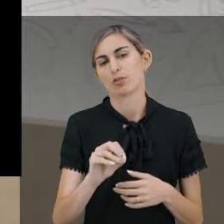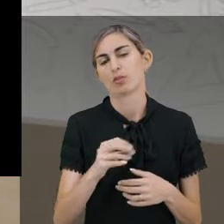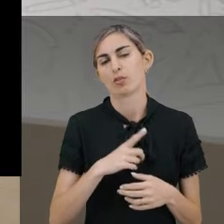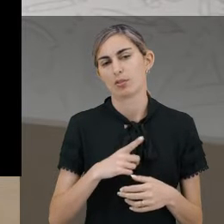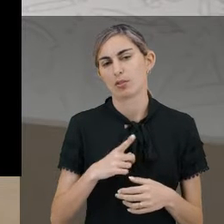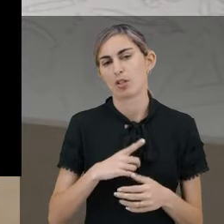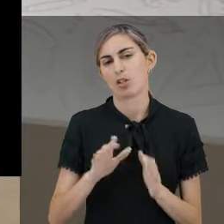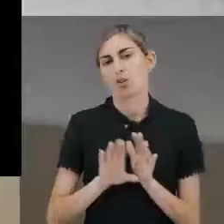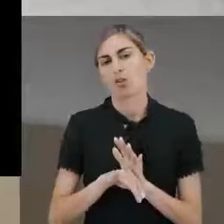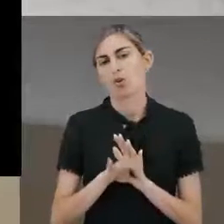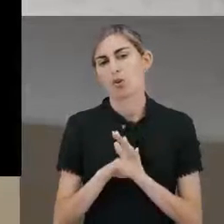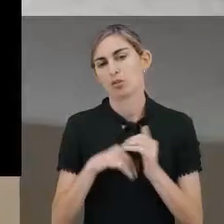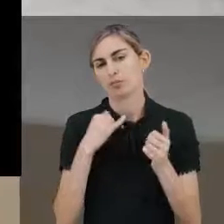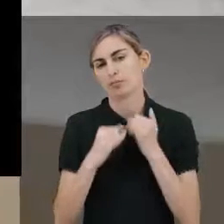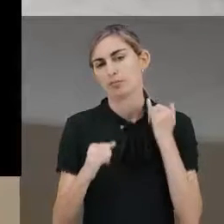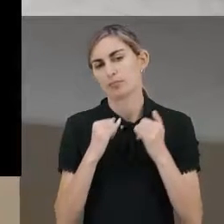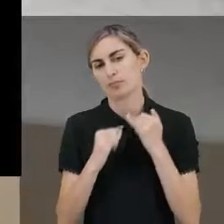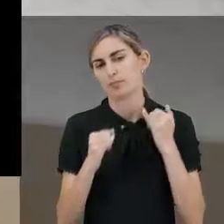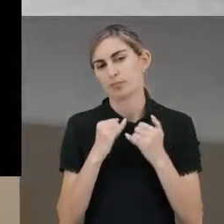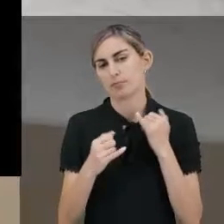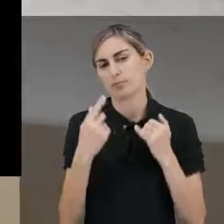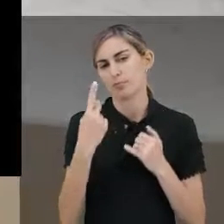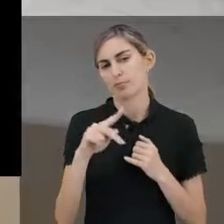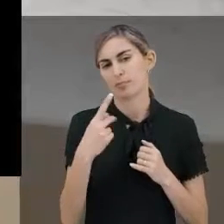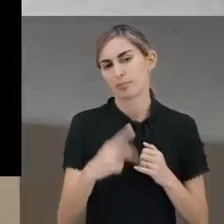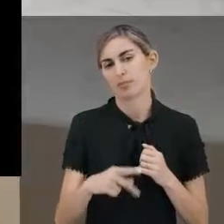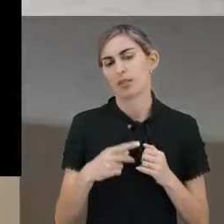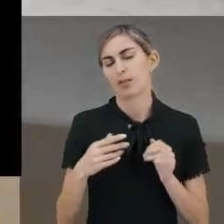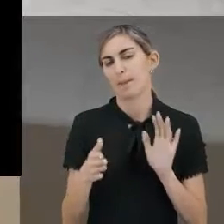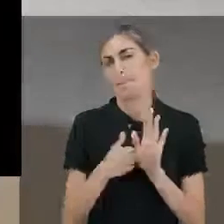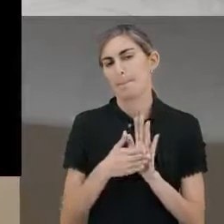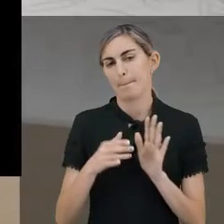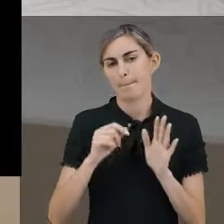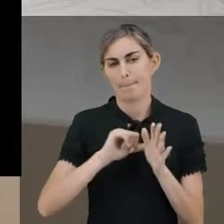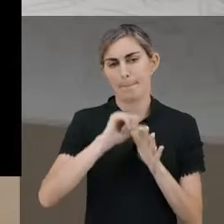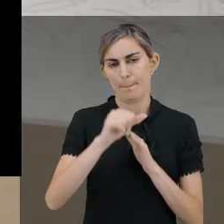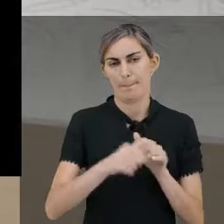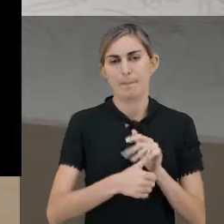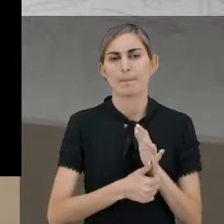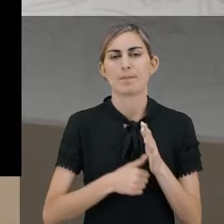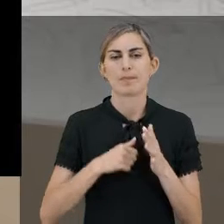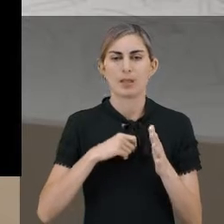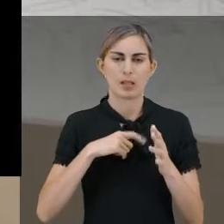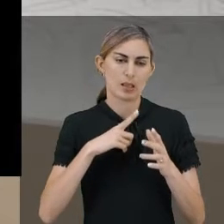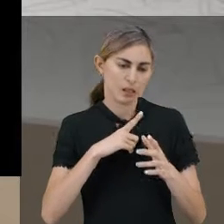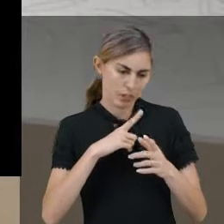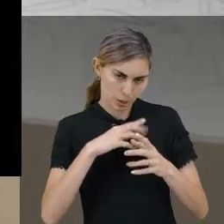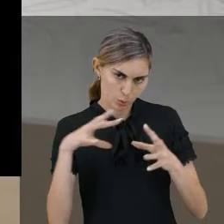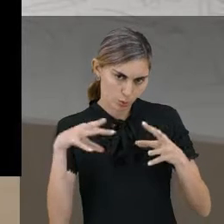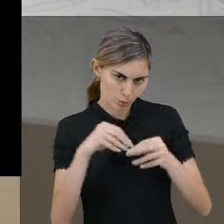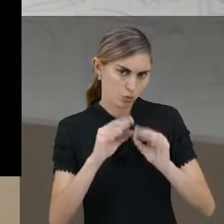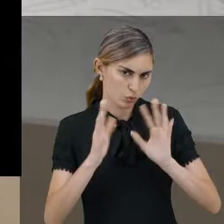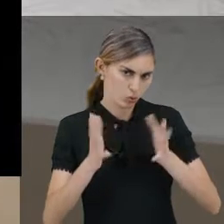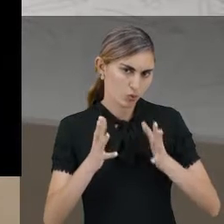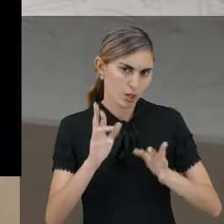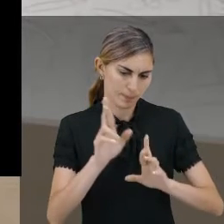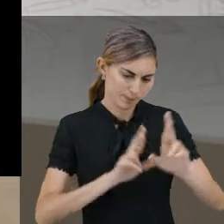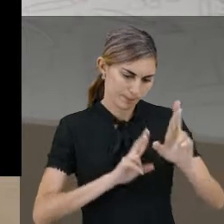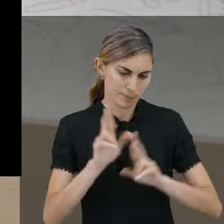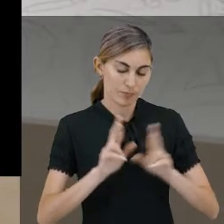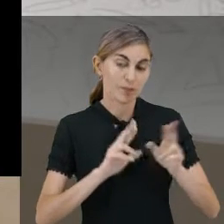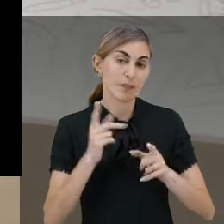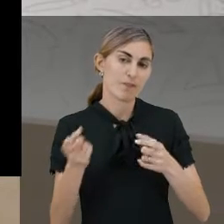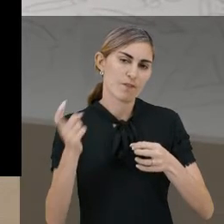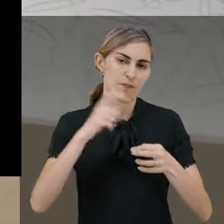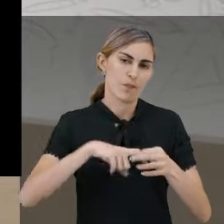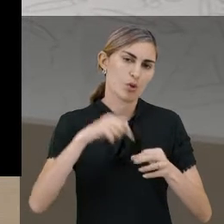que vai possuir um código semelhante ao código que ele está recebendo como parâmetro. Assim que ele obter esse resultado,